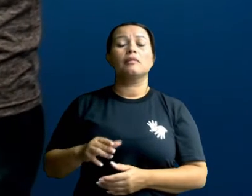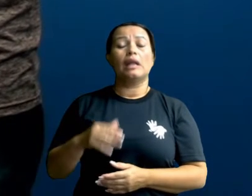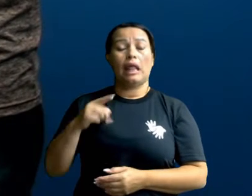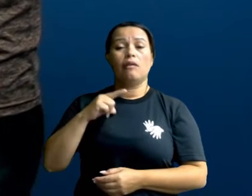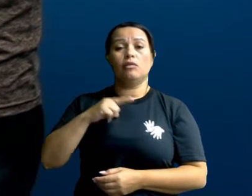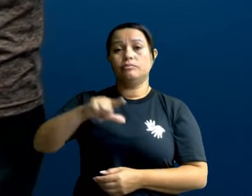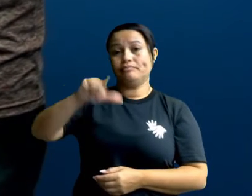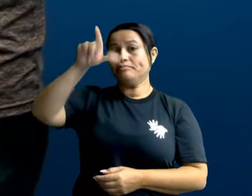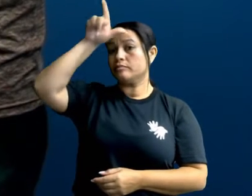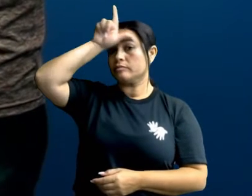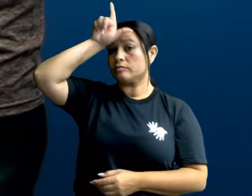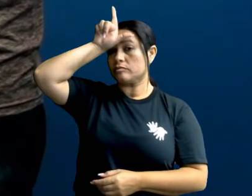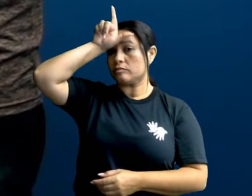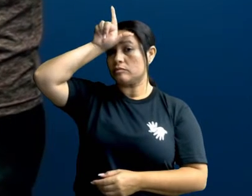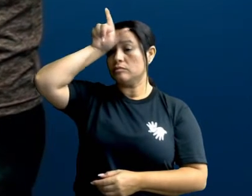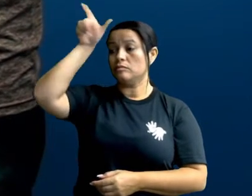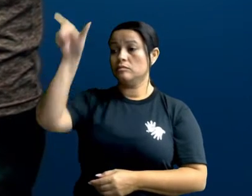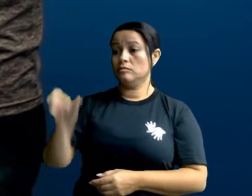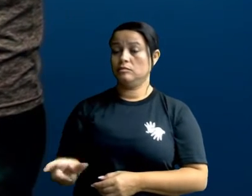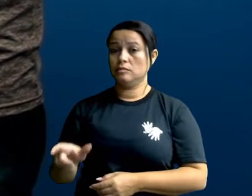o líder, né, da